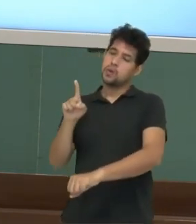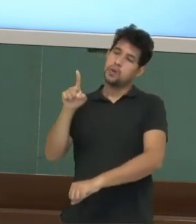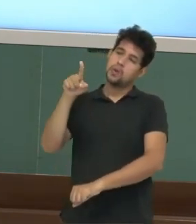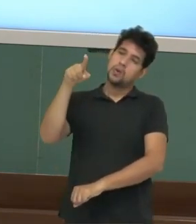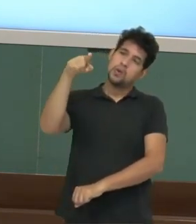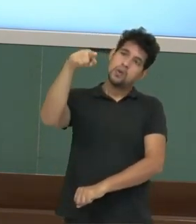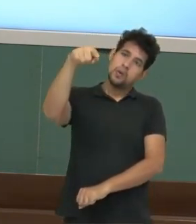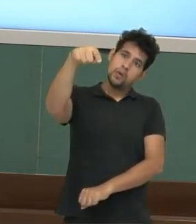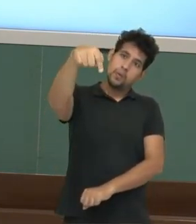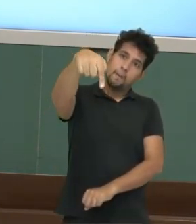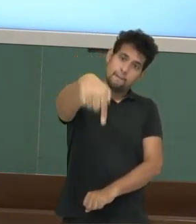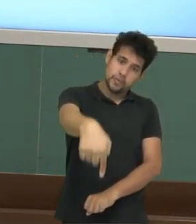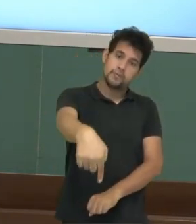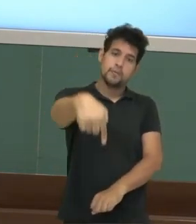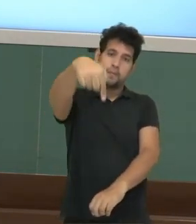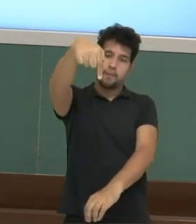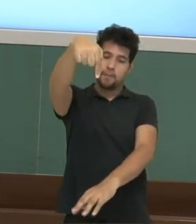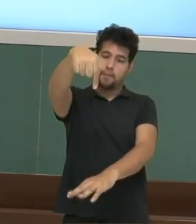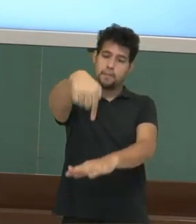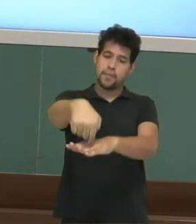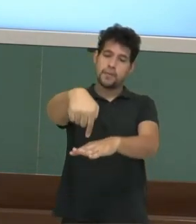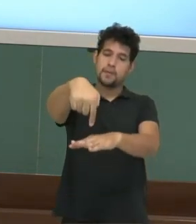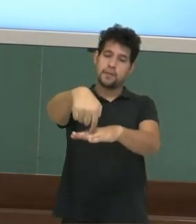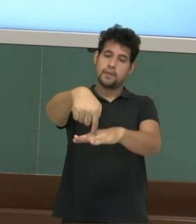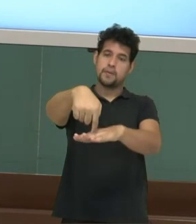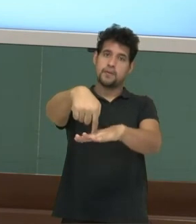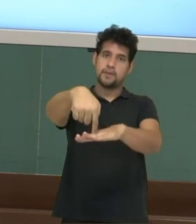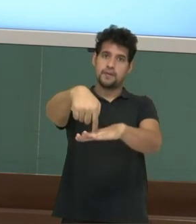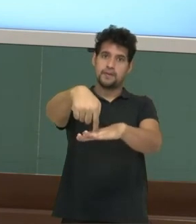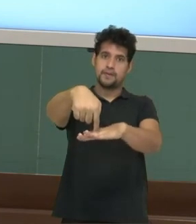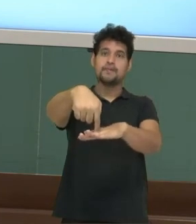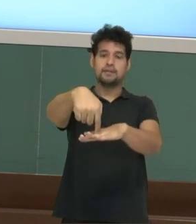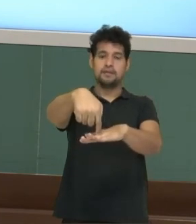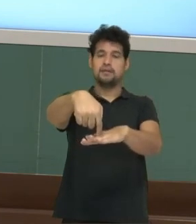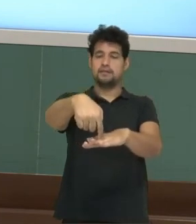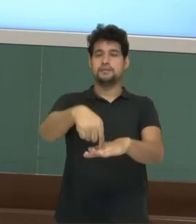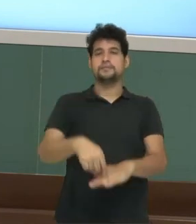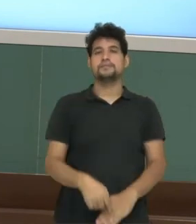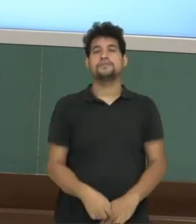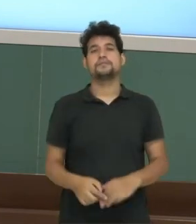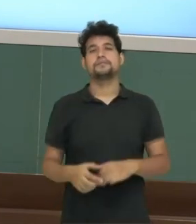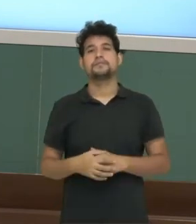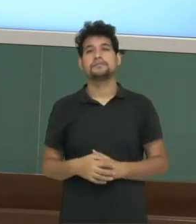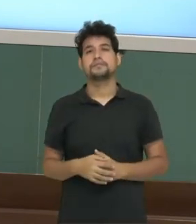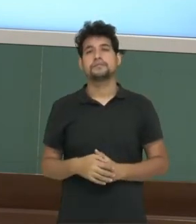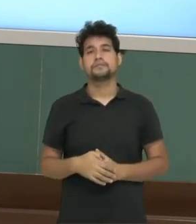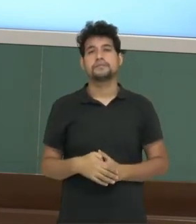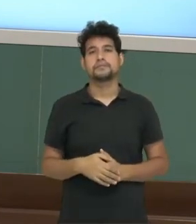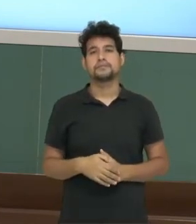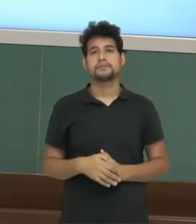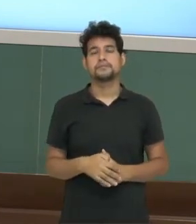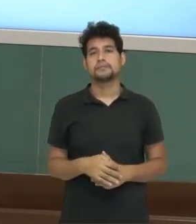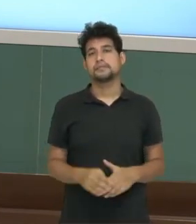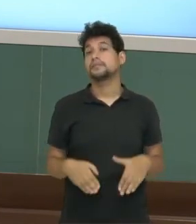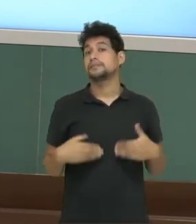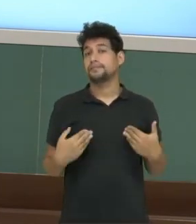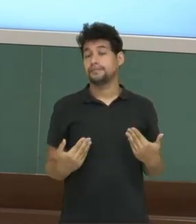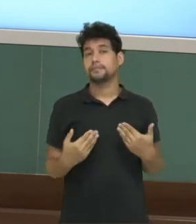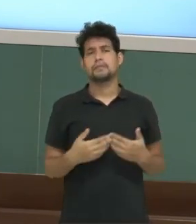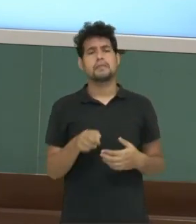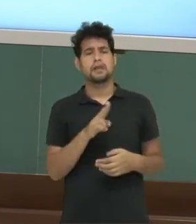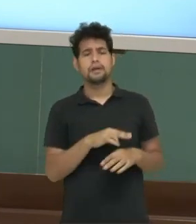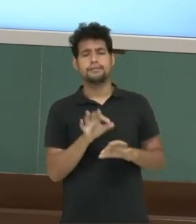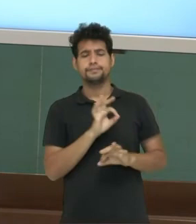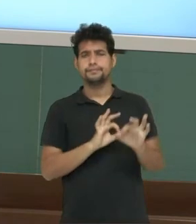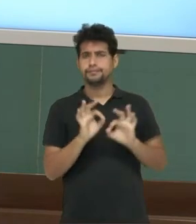dardo cai em pé, ele prende no chão, na terra, quando ele chega, ok? Lembrando que na recuperação também